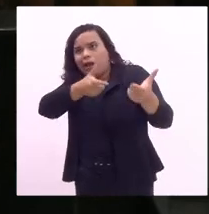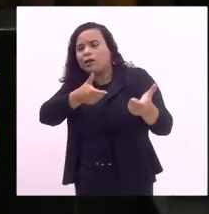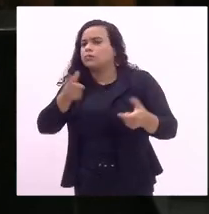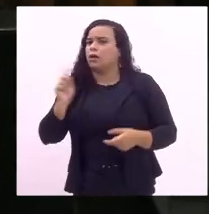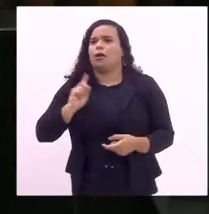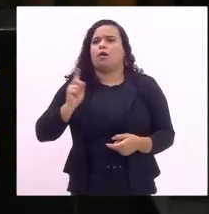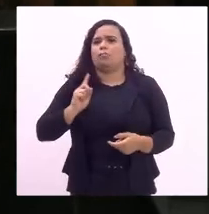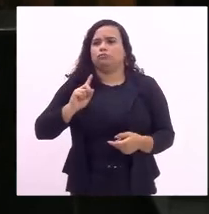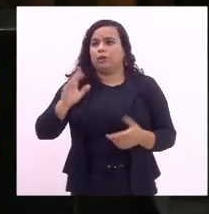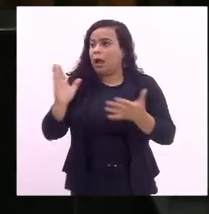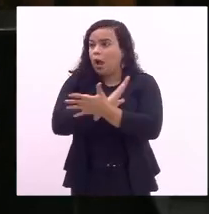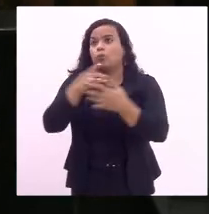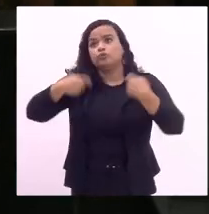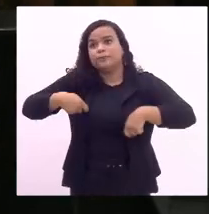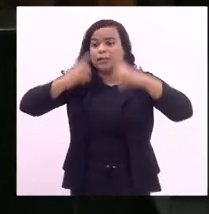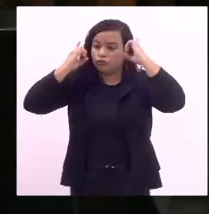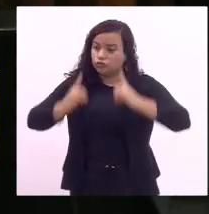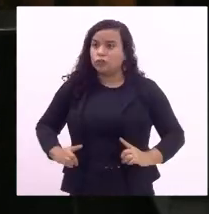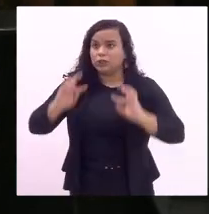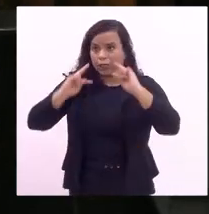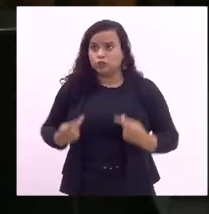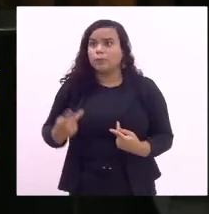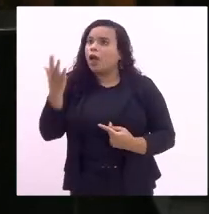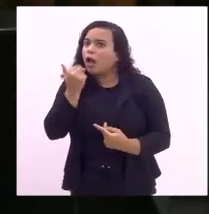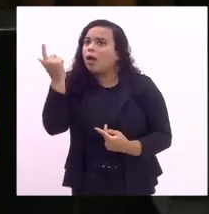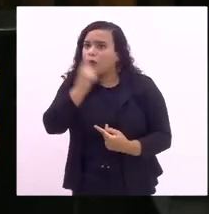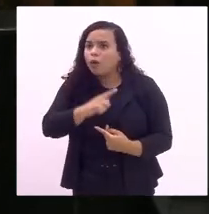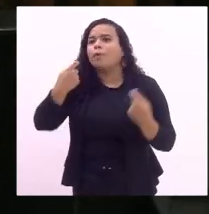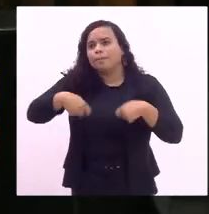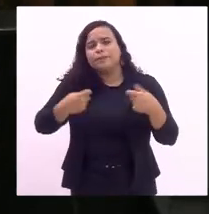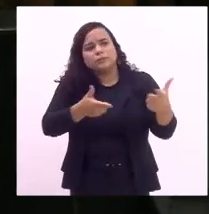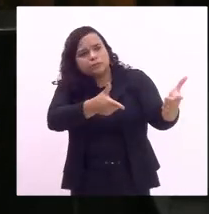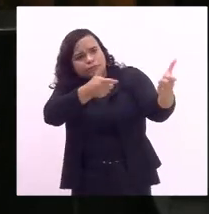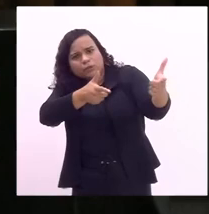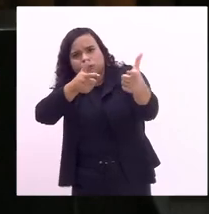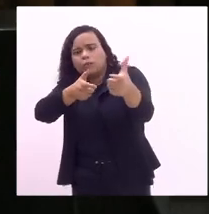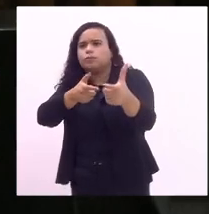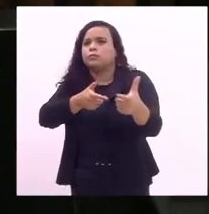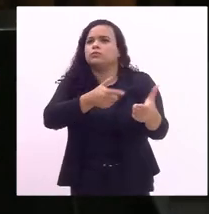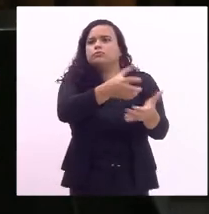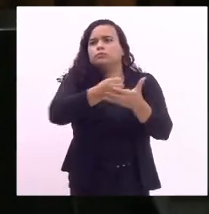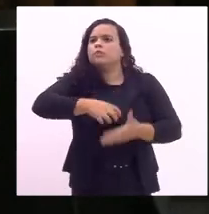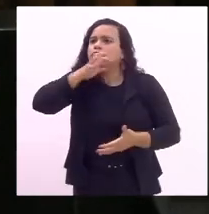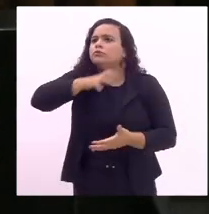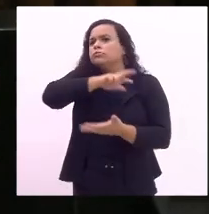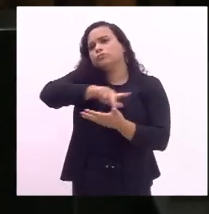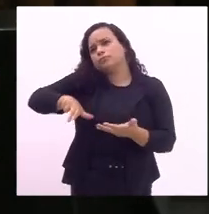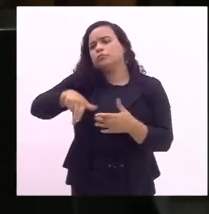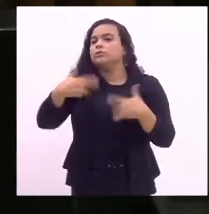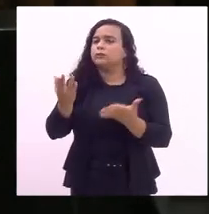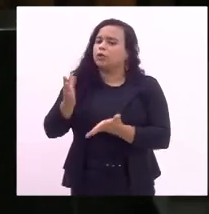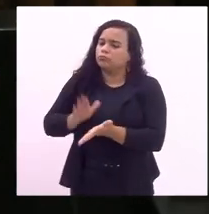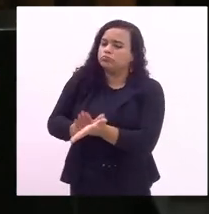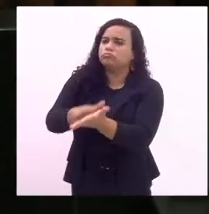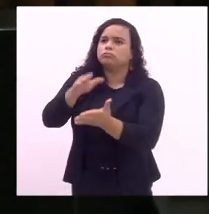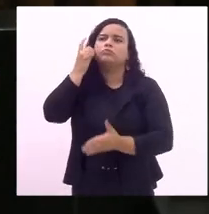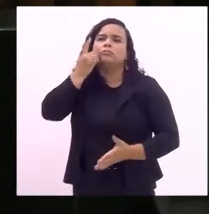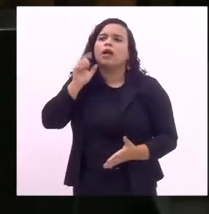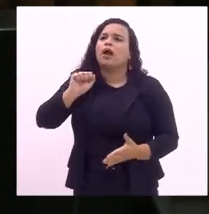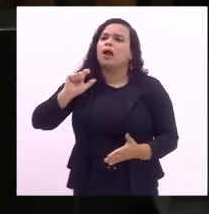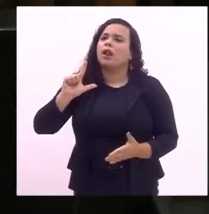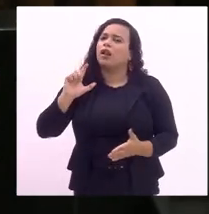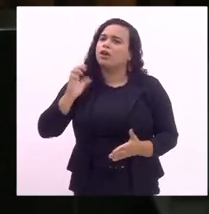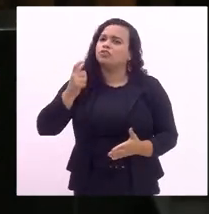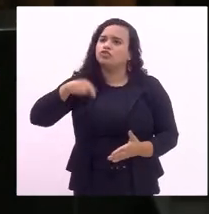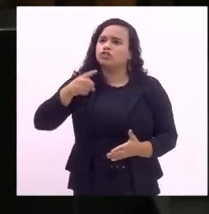própria dignidade humana, para conseguir alimentos e tudo mais. Então, eu queria parabenizar o deputado Alexandre Freitas pela proposta.